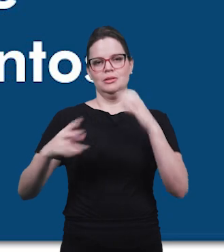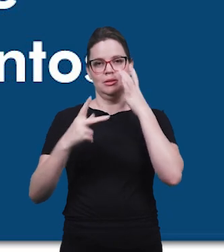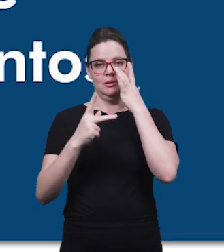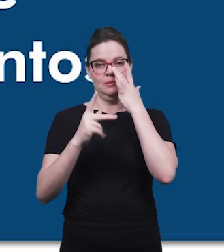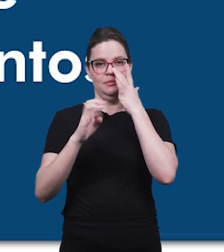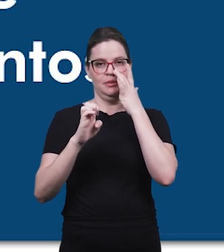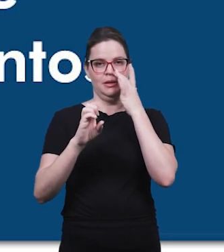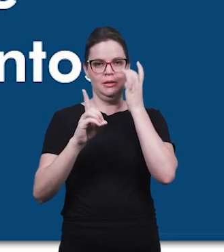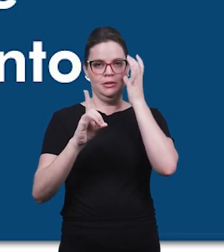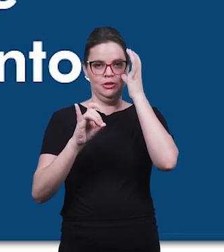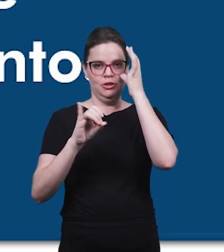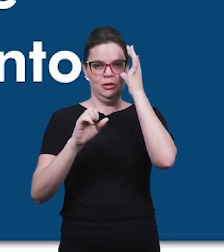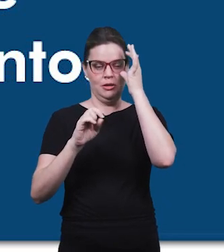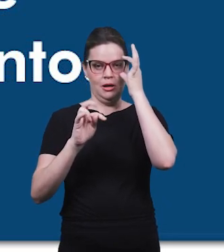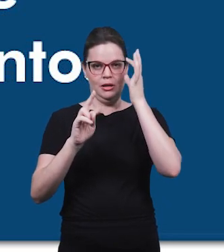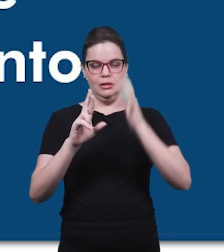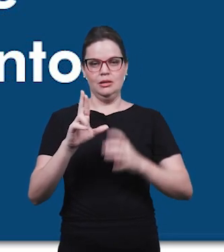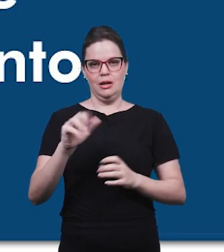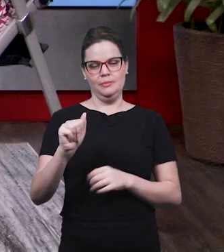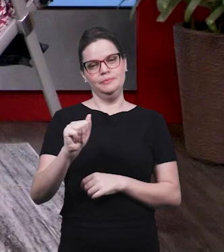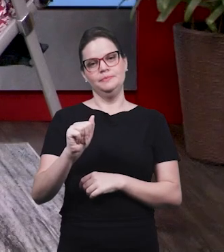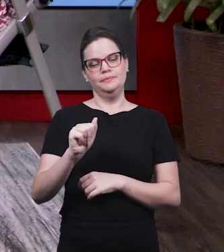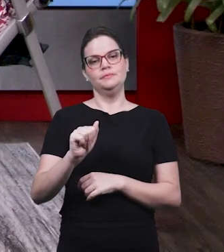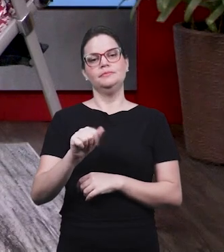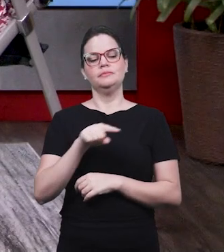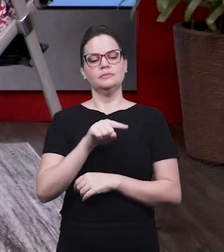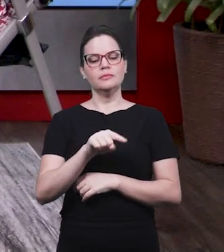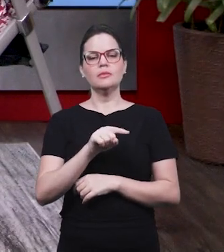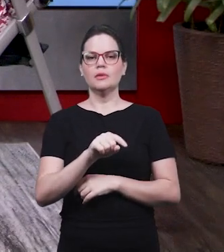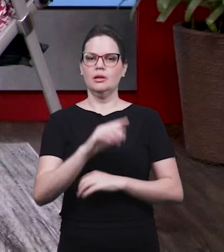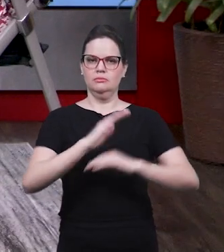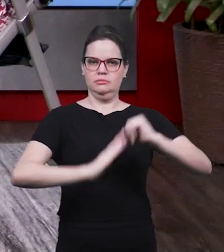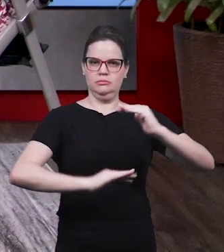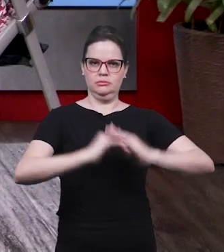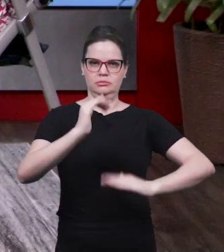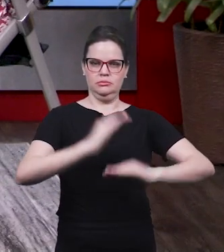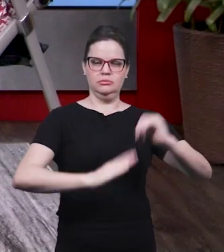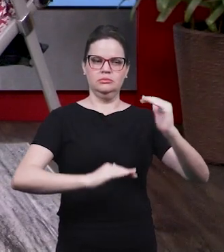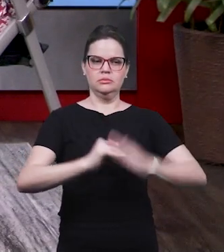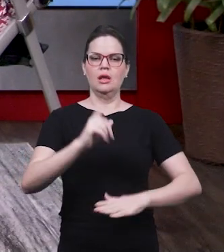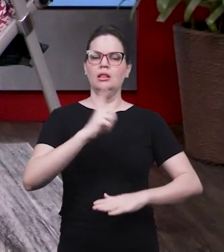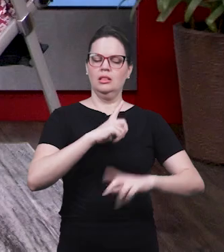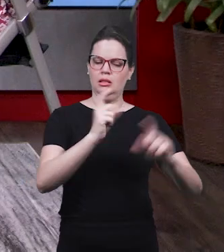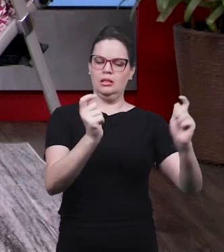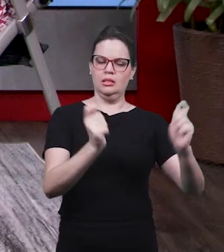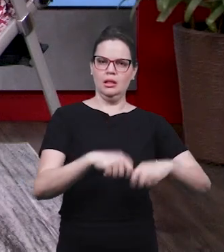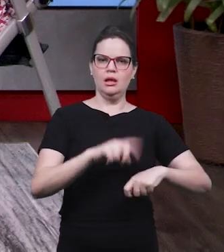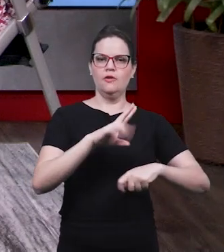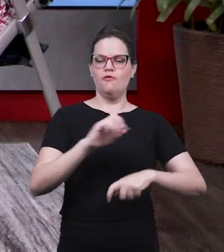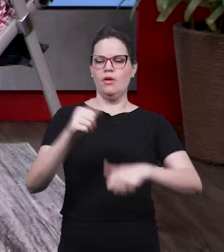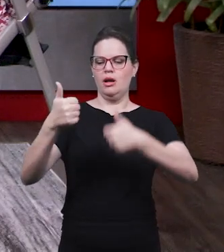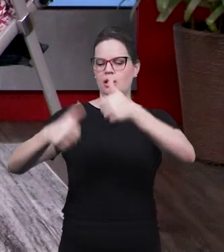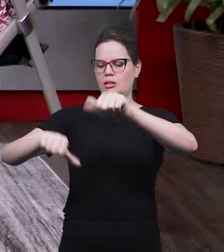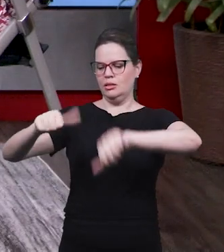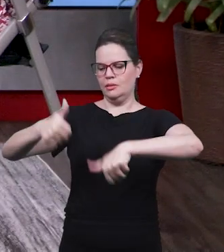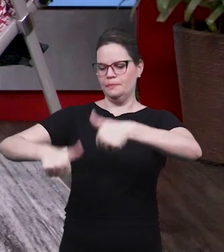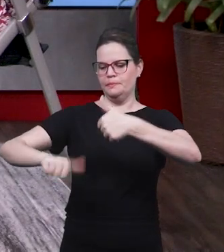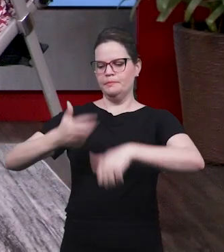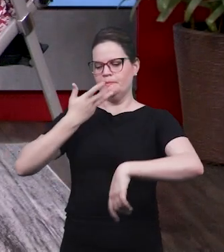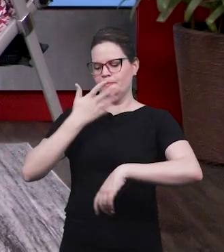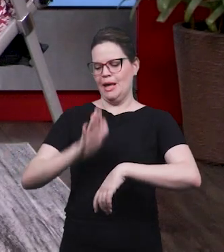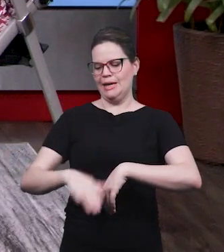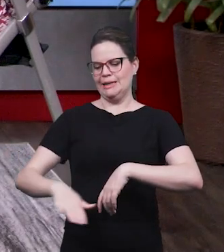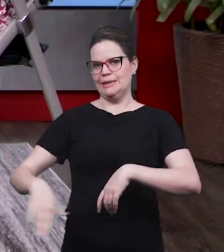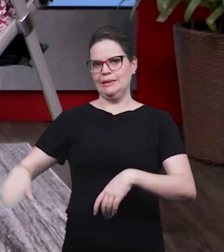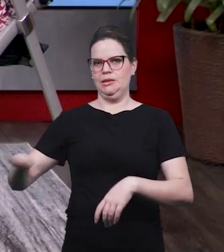O profissional, o médico, o pediatra, ele tem toda a capacidade técnica para avaliar aquela criança na fase em que